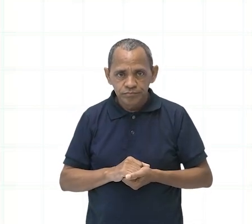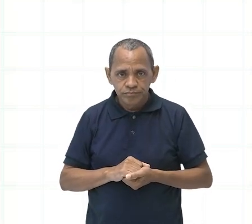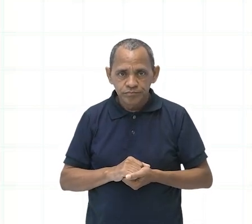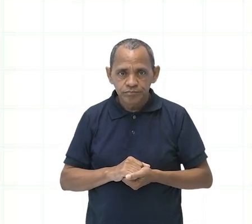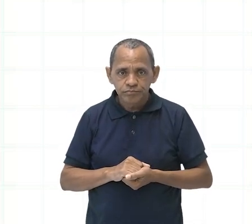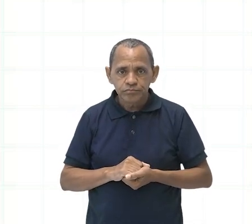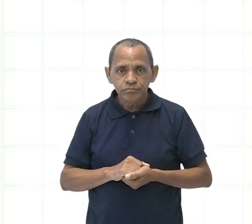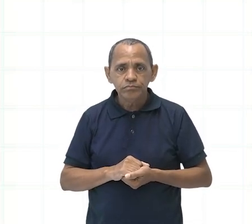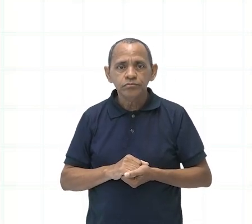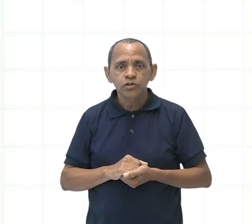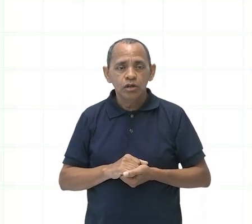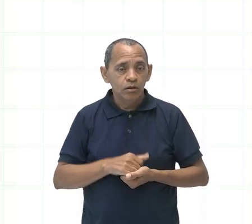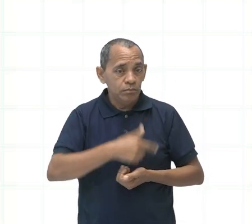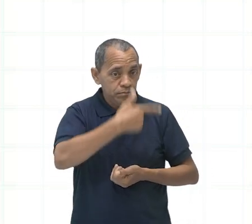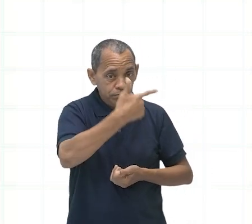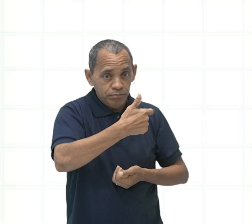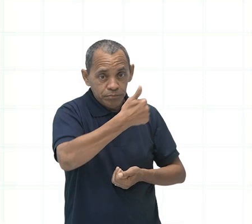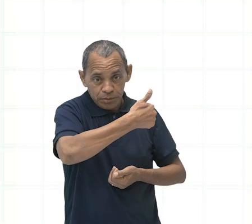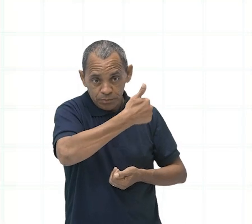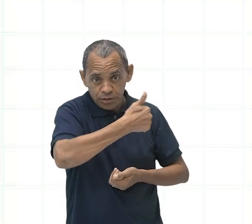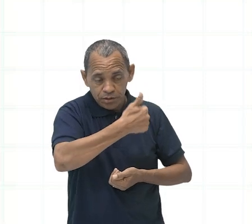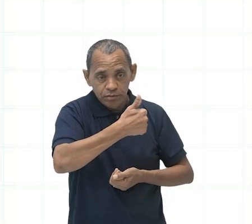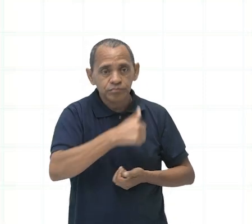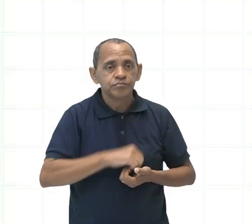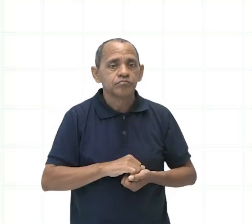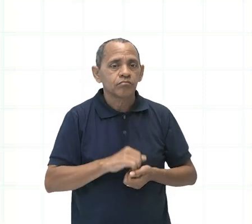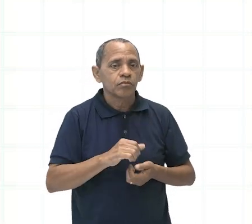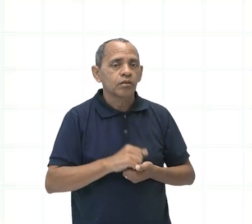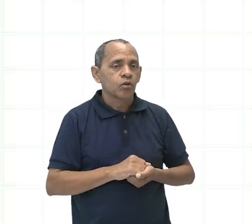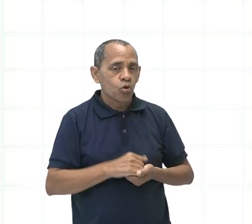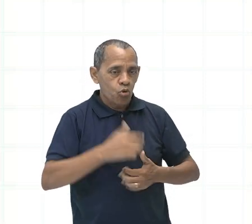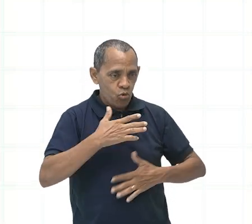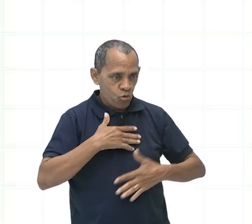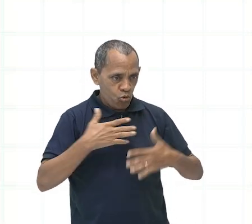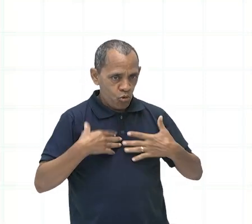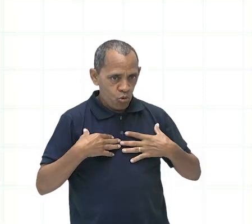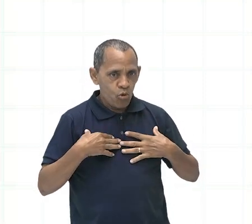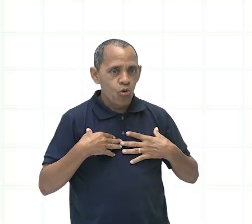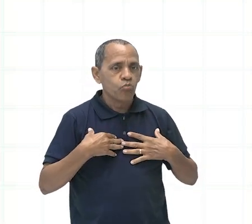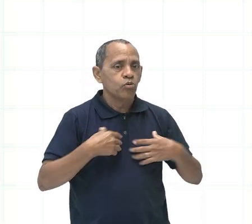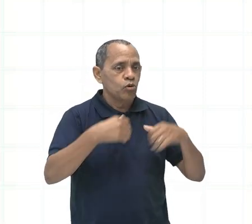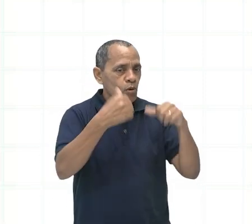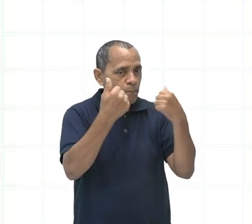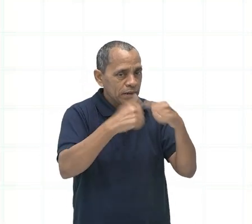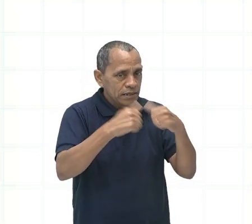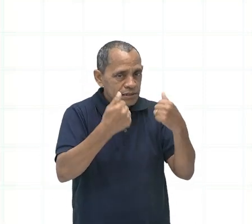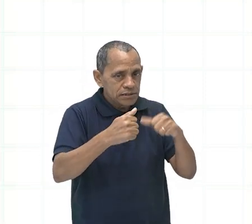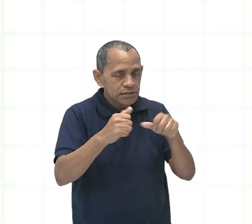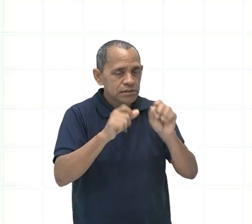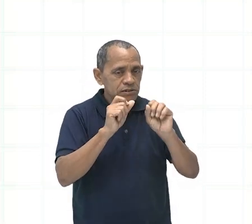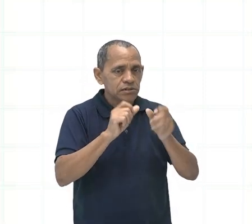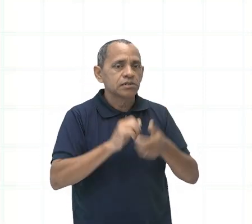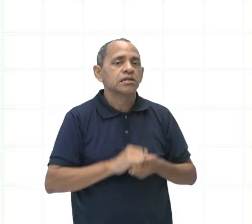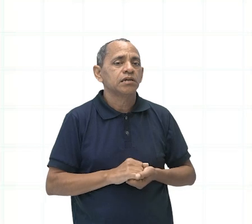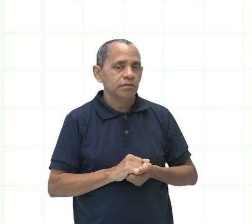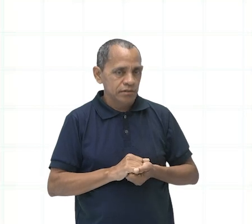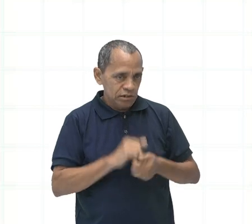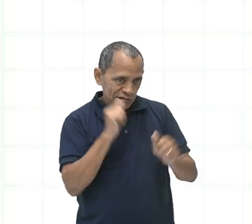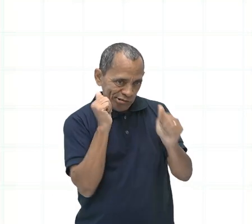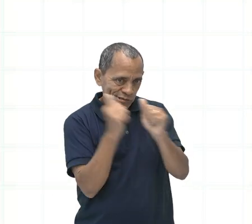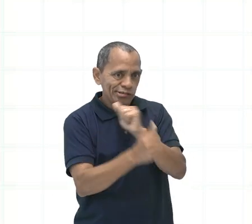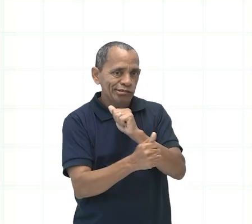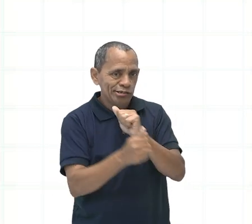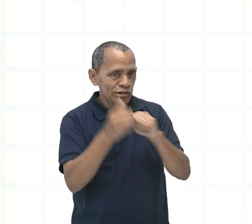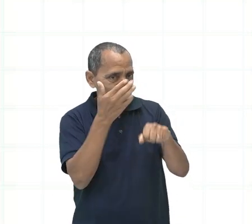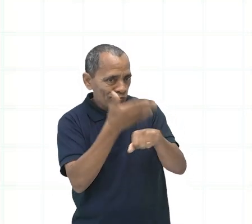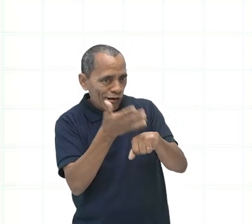como o corpo precisa de exercício, o cérebro precisa de leitura. Nota, então, que a